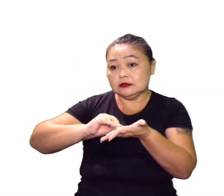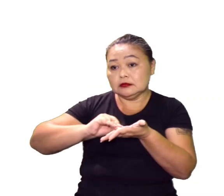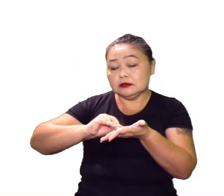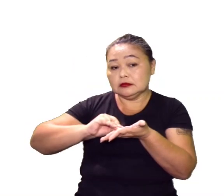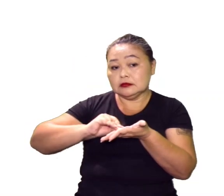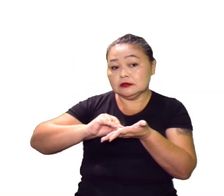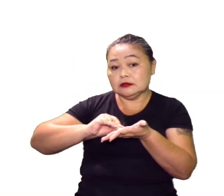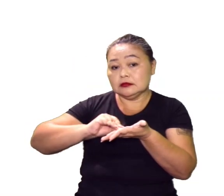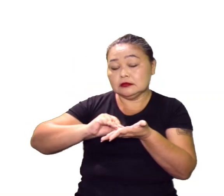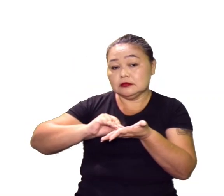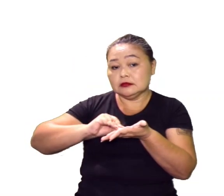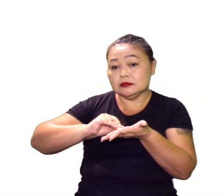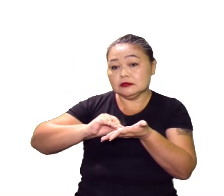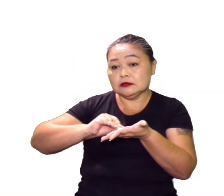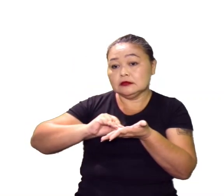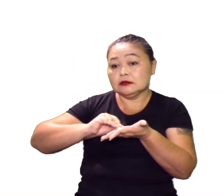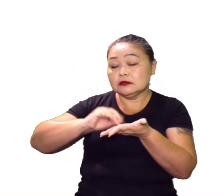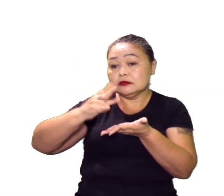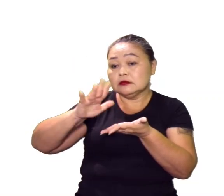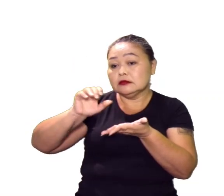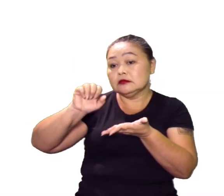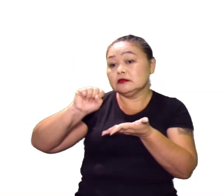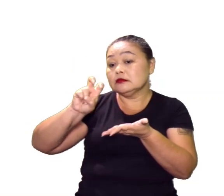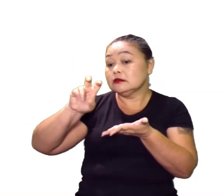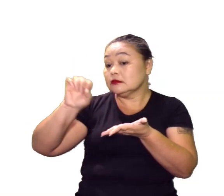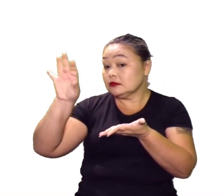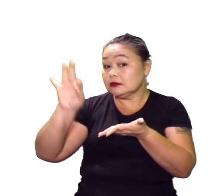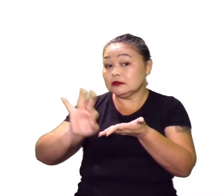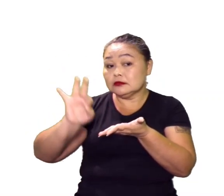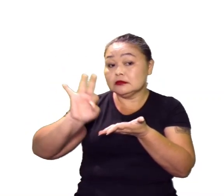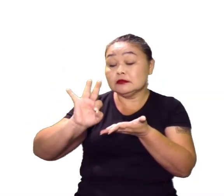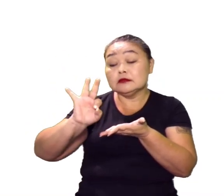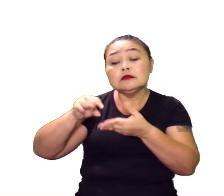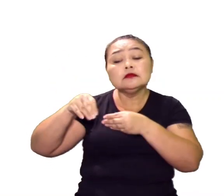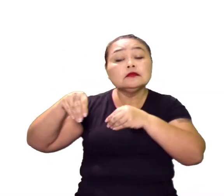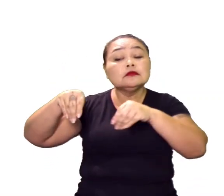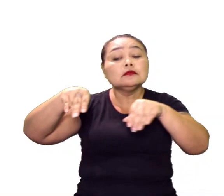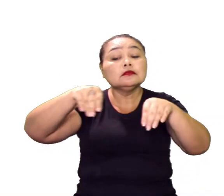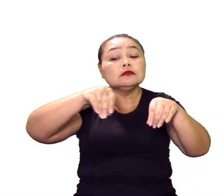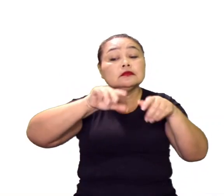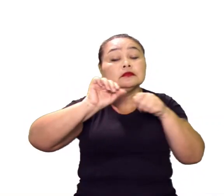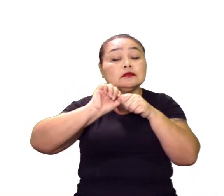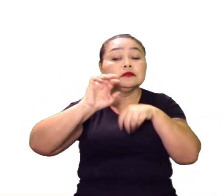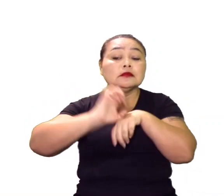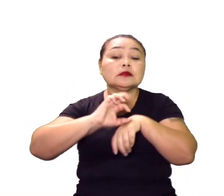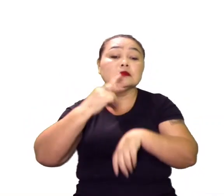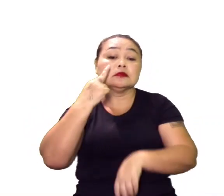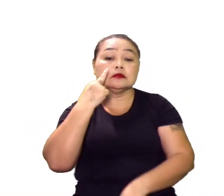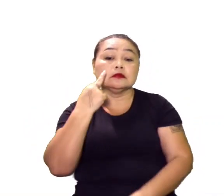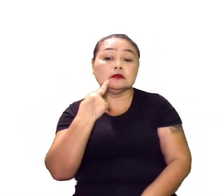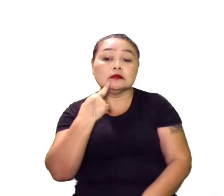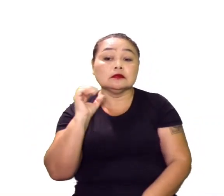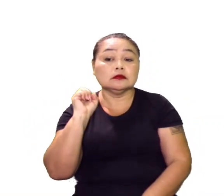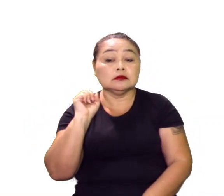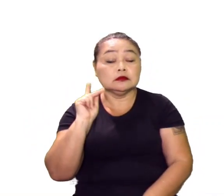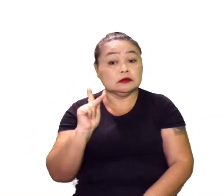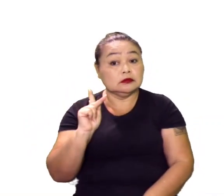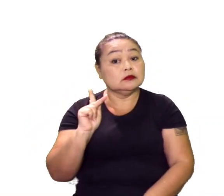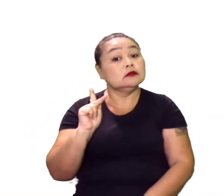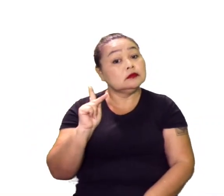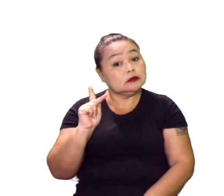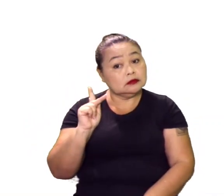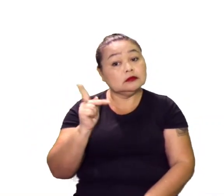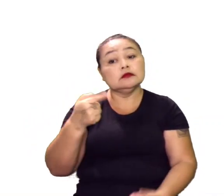Latossolo, ele é pelo menos 58% de todo o estado de Rondônia, ok? E